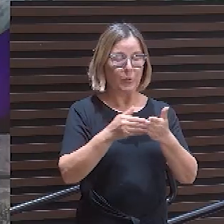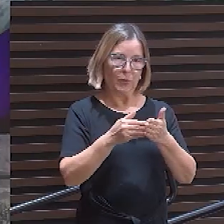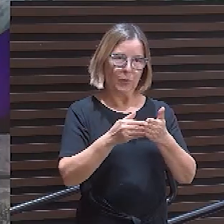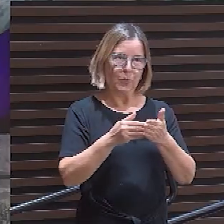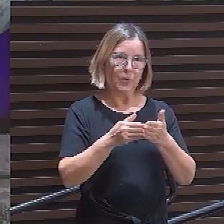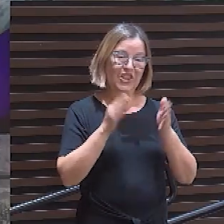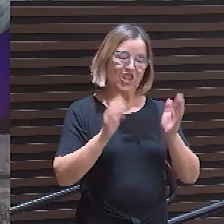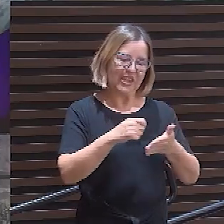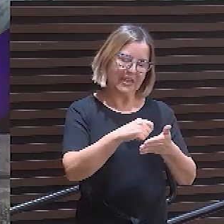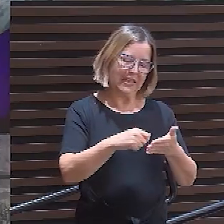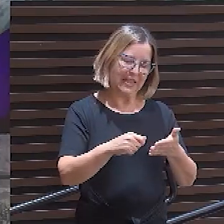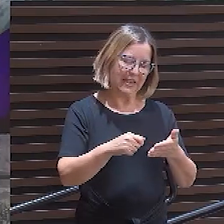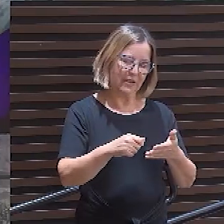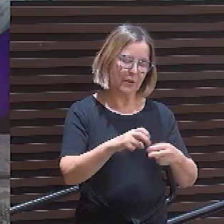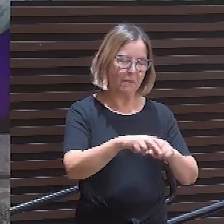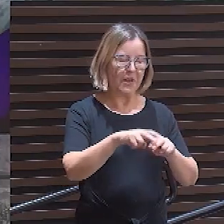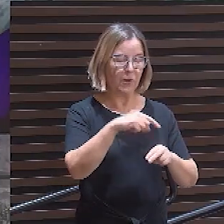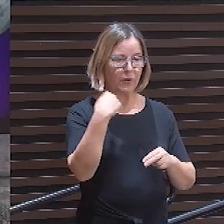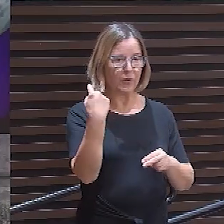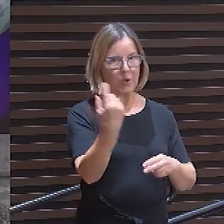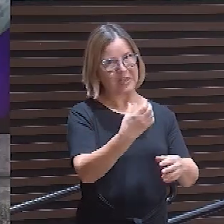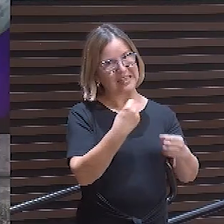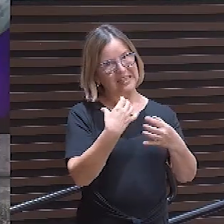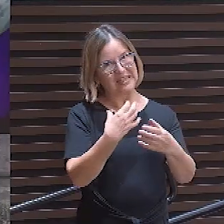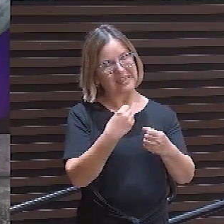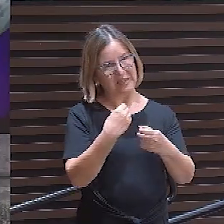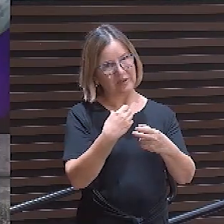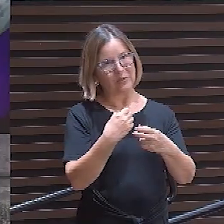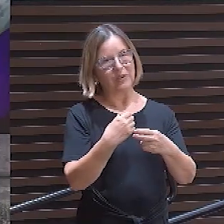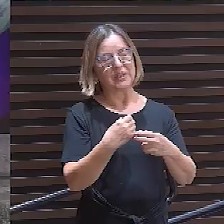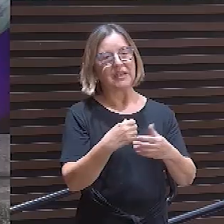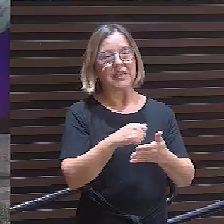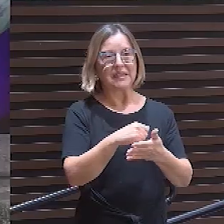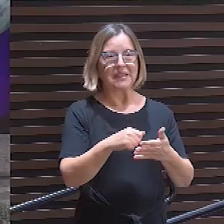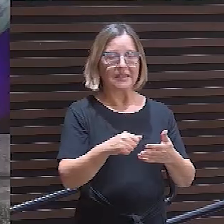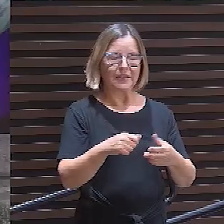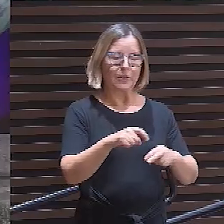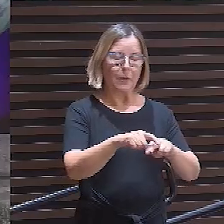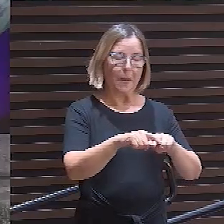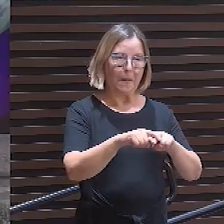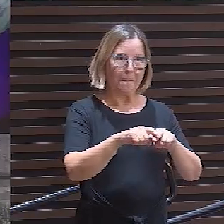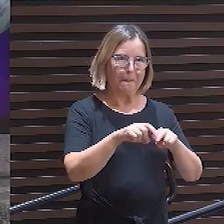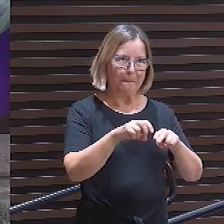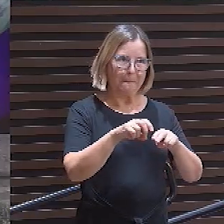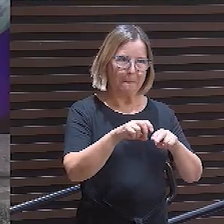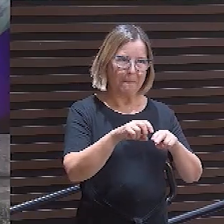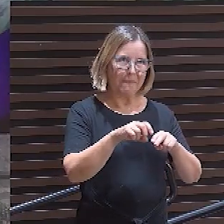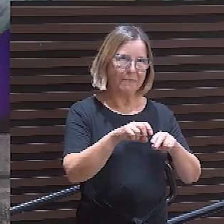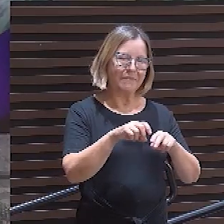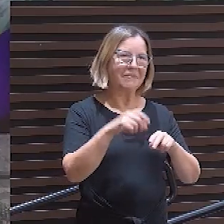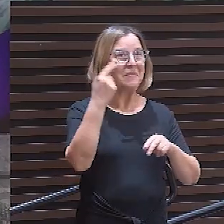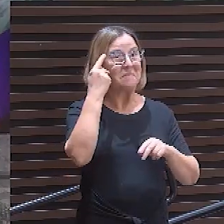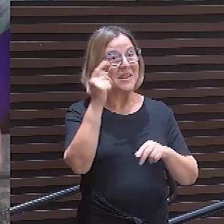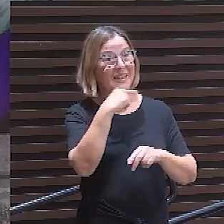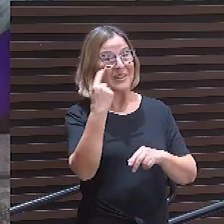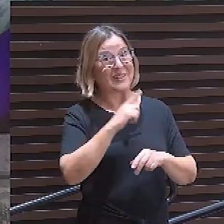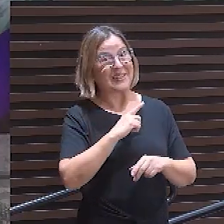escrito para que pela paciência e consolação das Escrituras tenhamos esperança. Nós não podemos